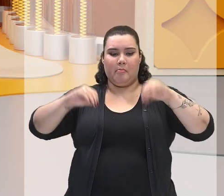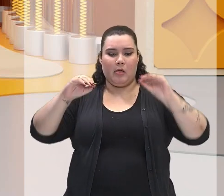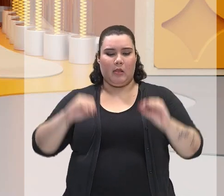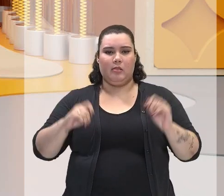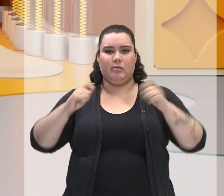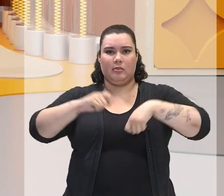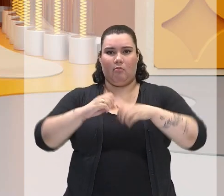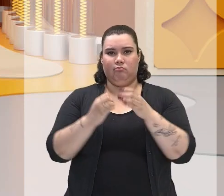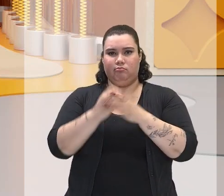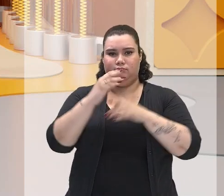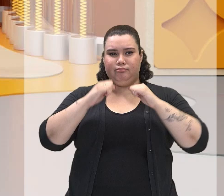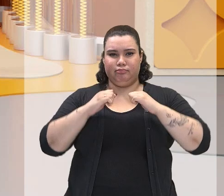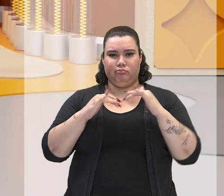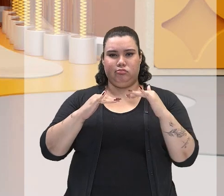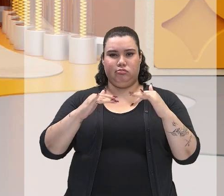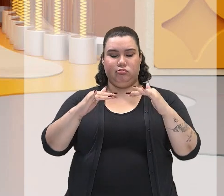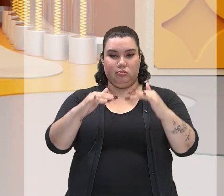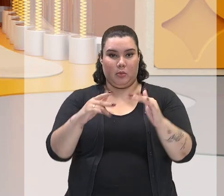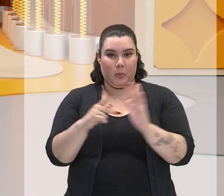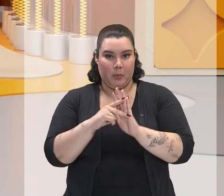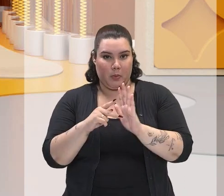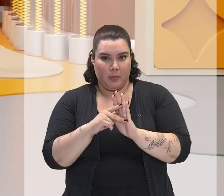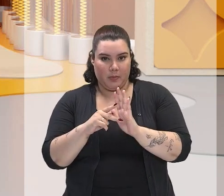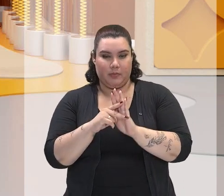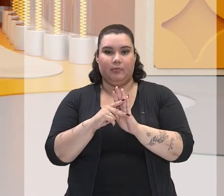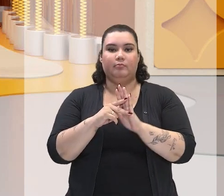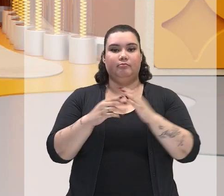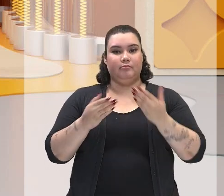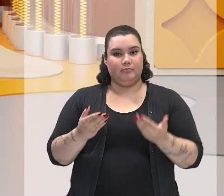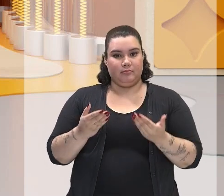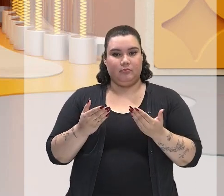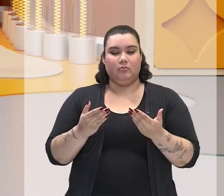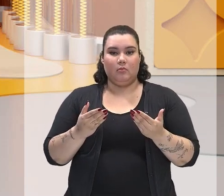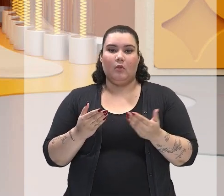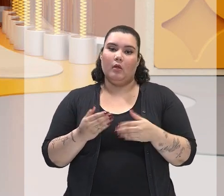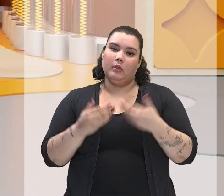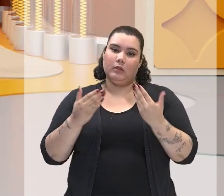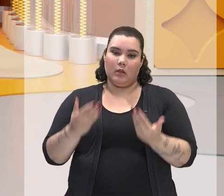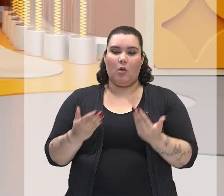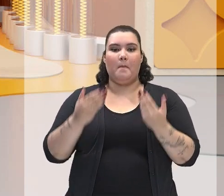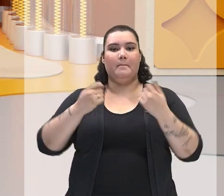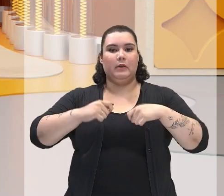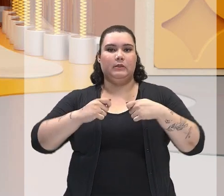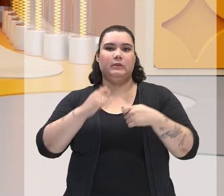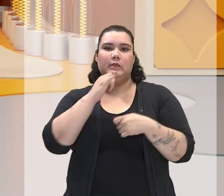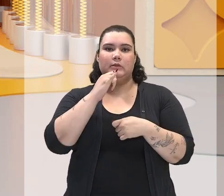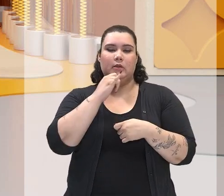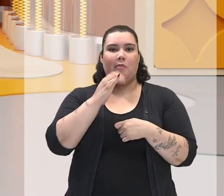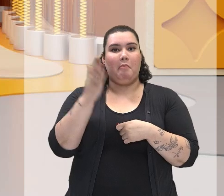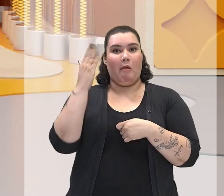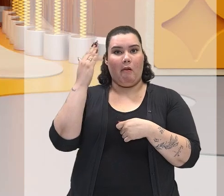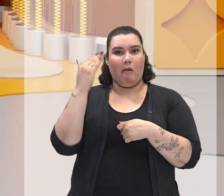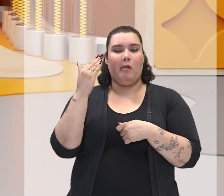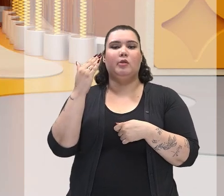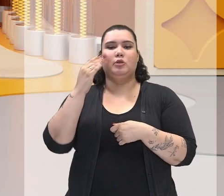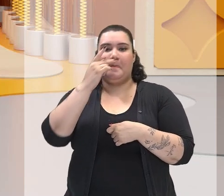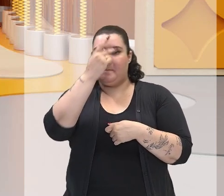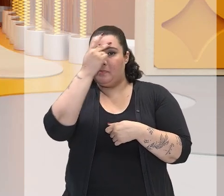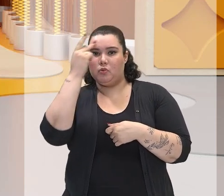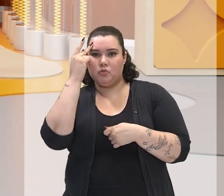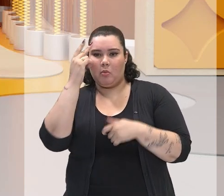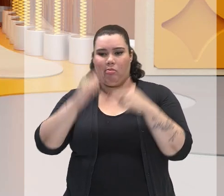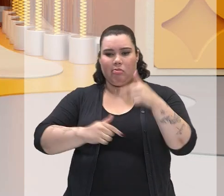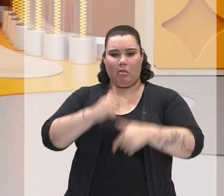dia com essas máquinas, com esses teares mecânicos funcionando? Então não se precisa mais tanto do trabalho, né,